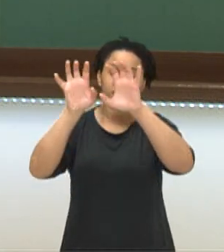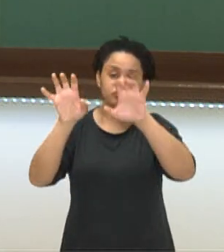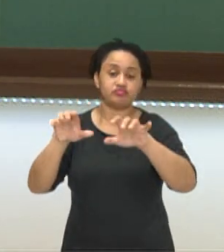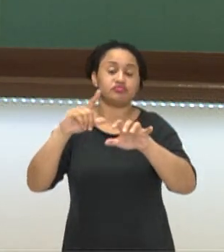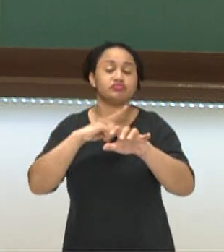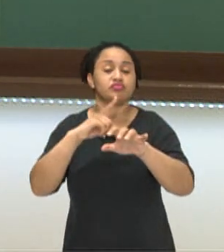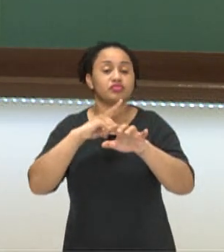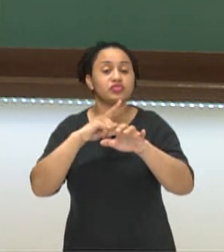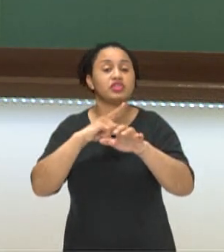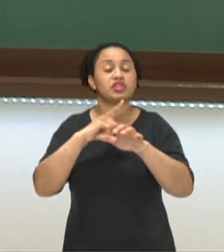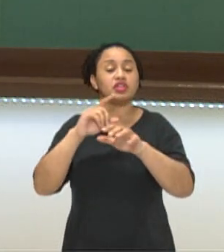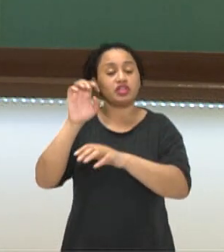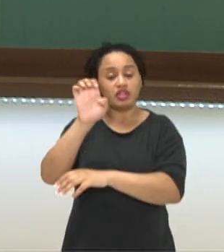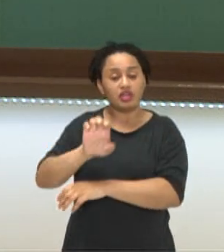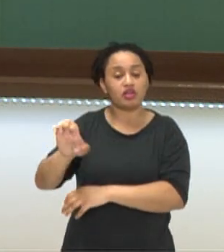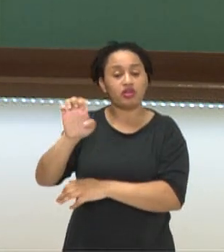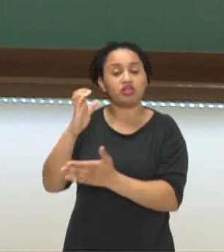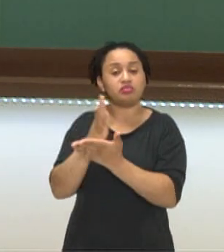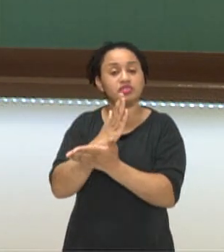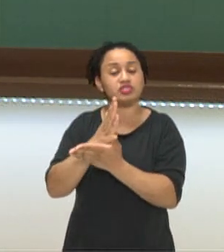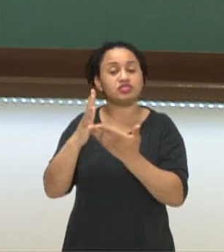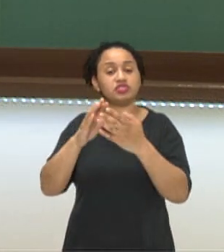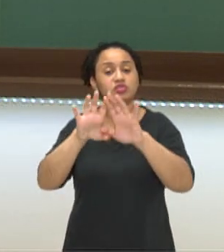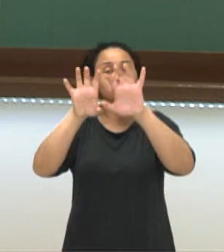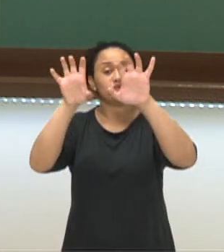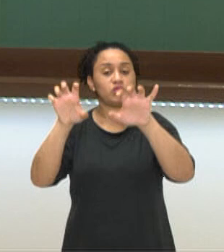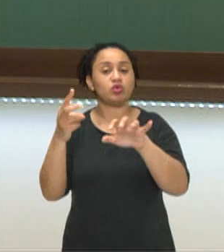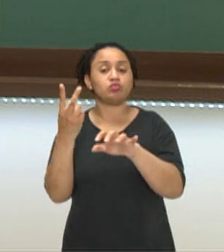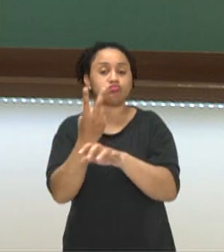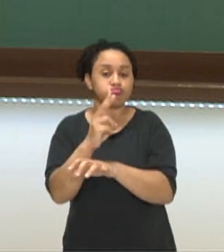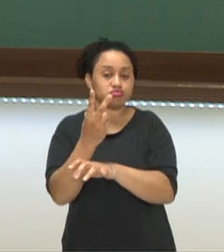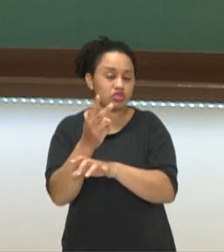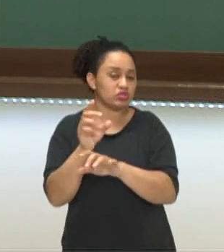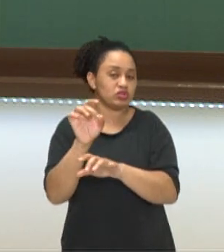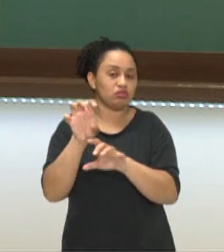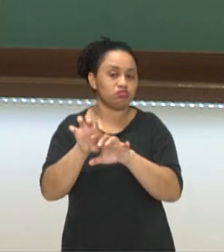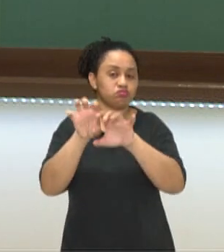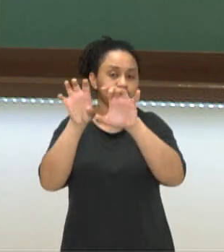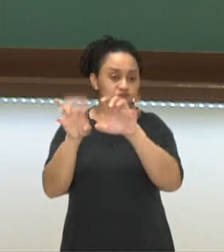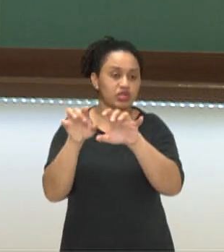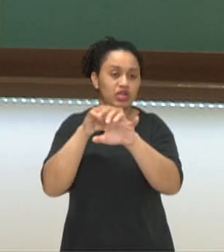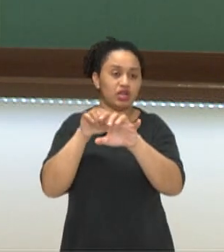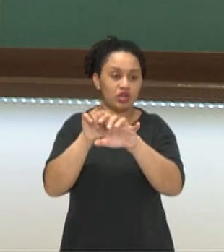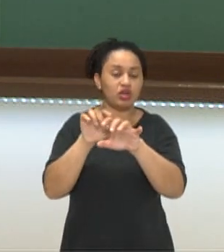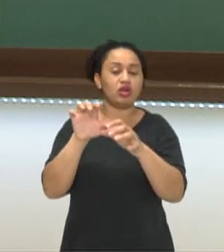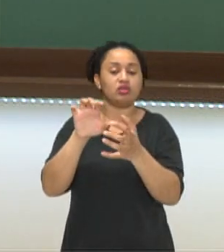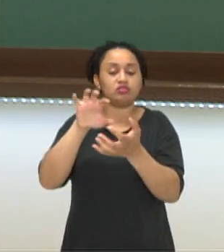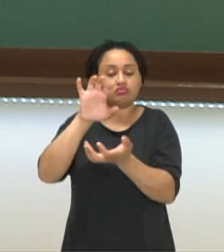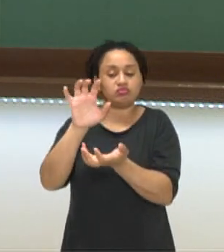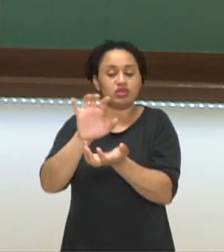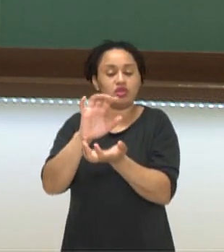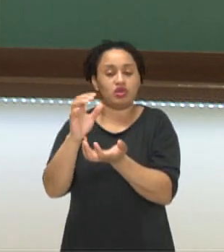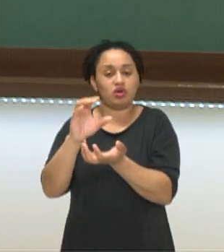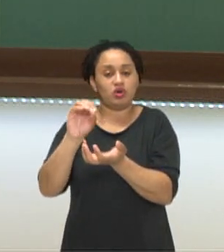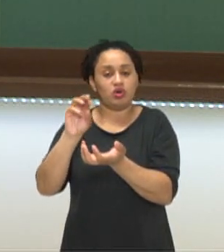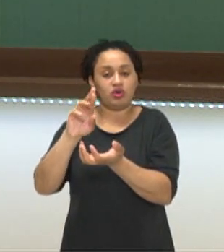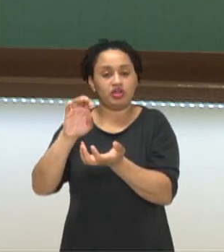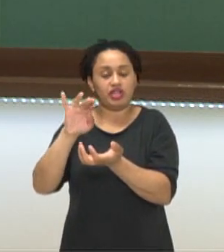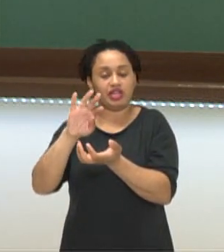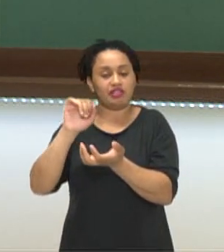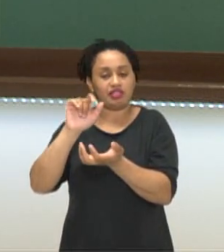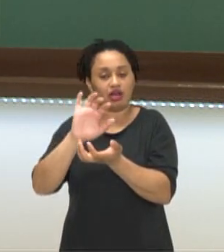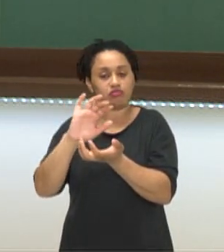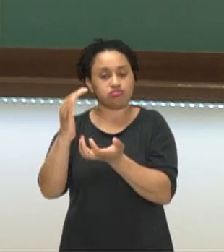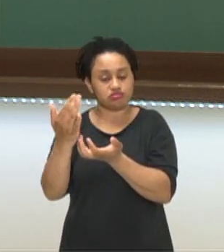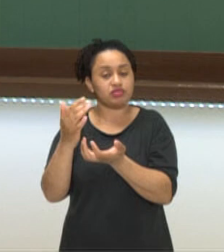vamos ter a Europa dividida em duas grandes porções. A porção oriental, Europa oriental, a